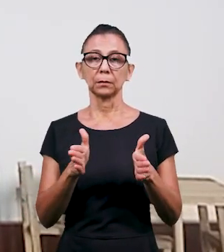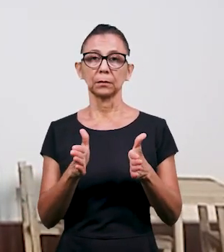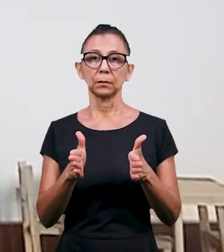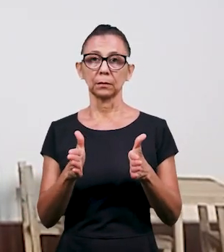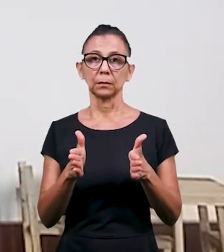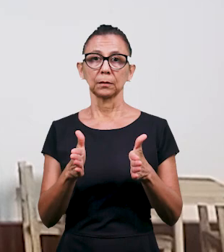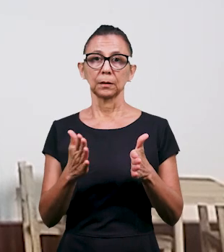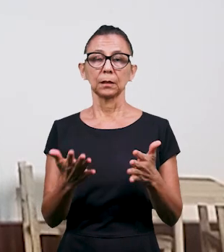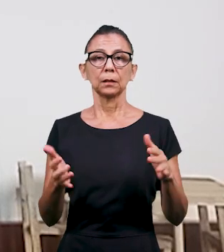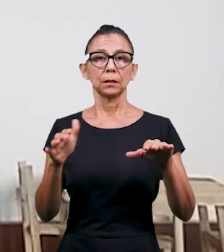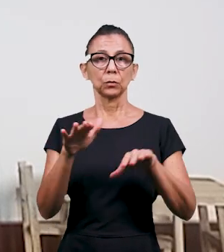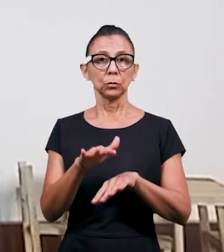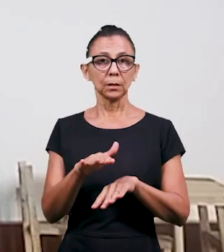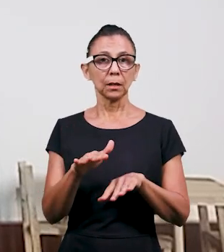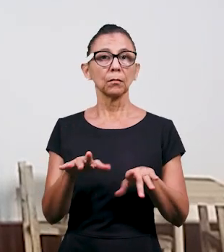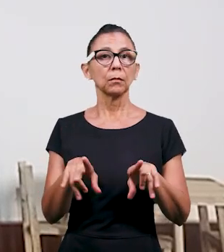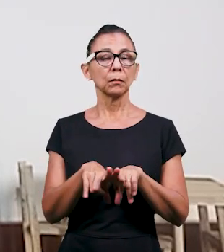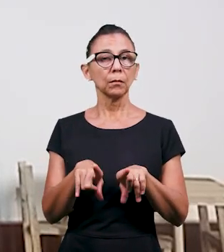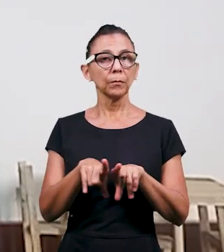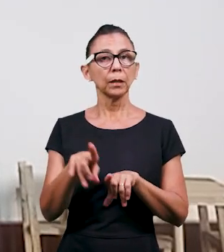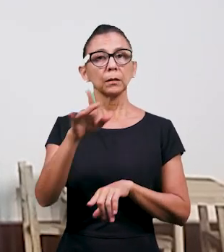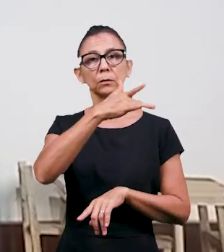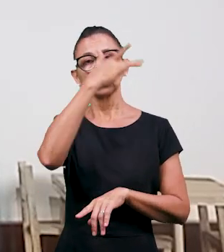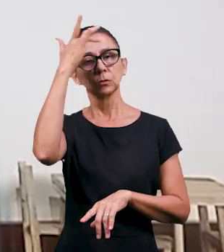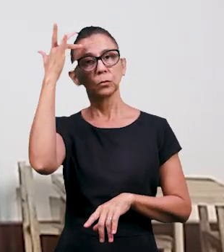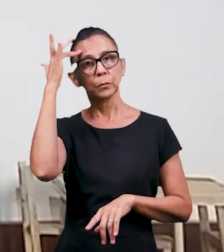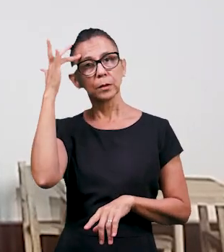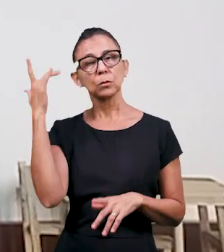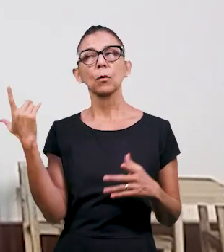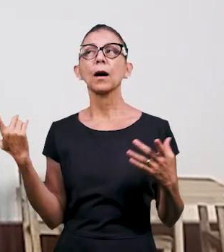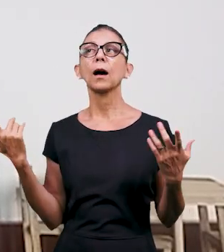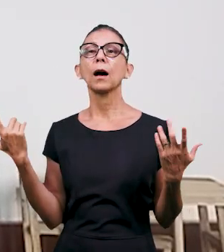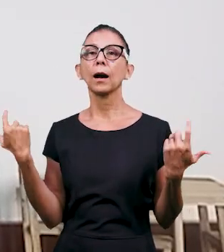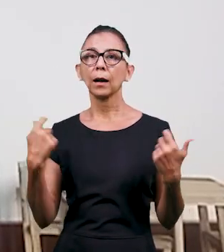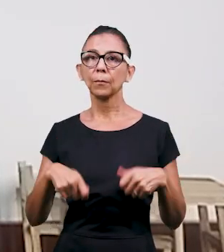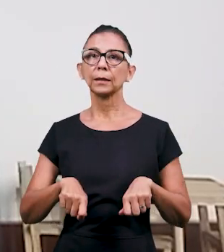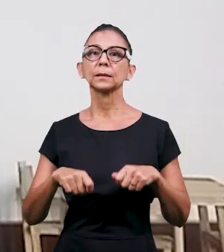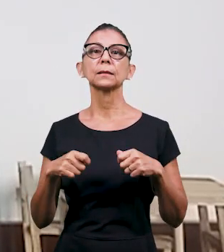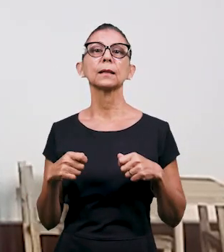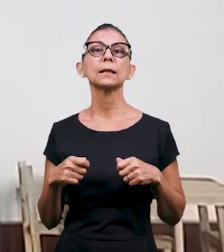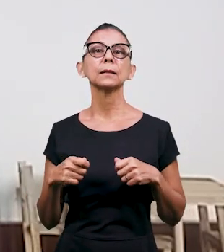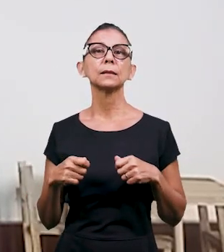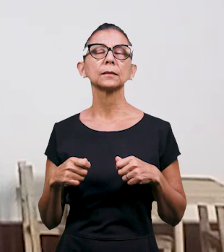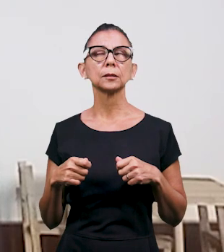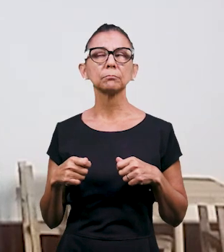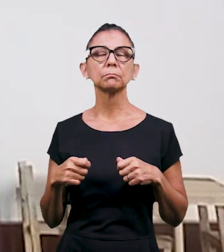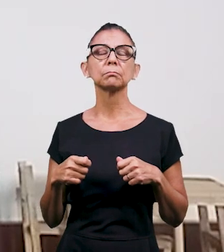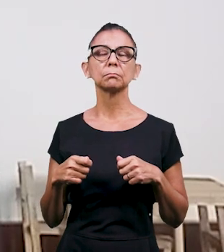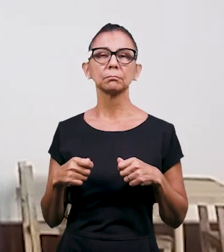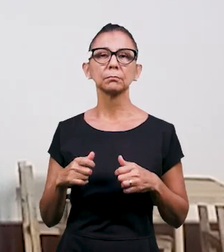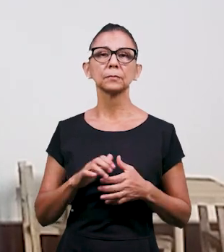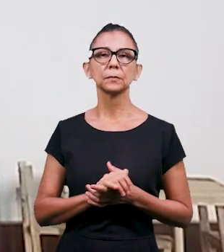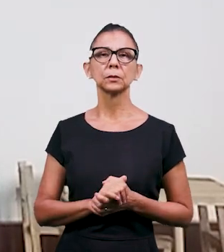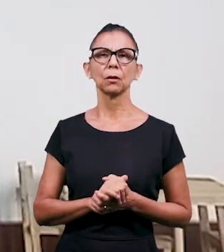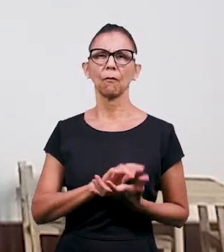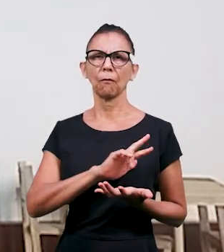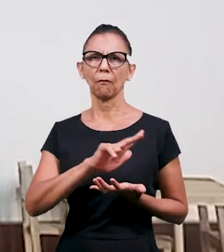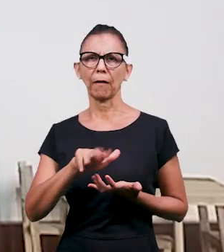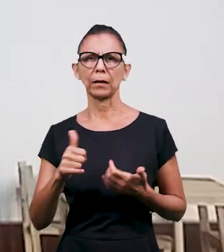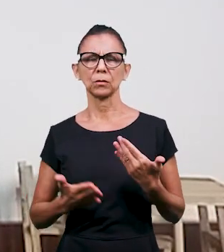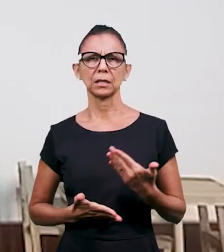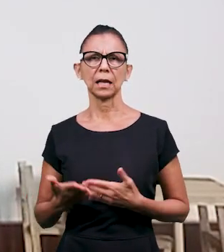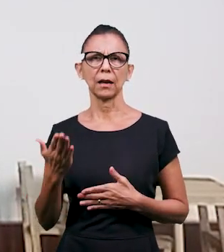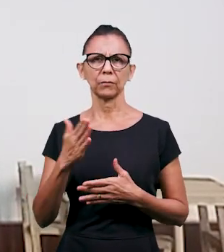acessibilidade e de inclusão e de formação de irmãos que possam realizar esse trabalho. Então, esse lugar onde tem formação,